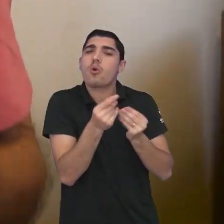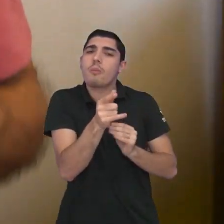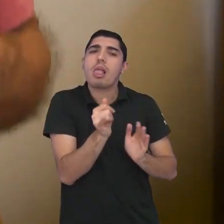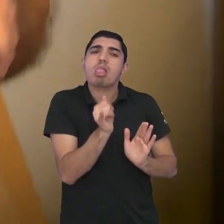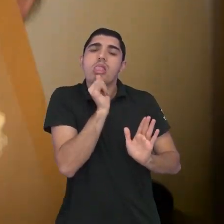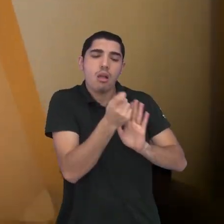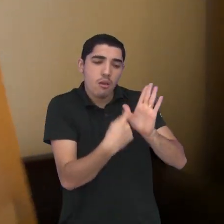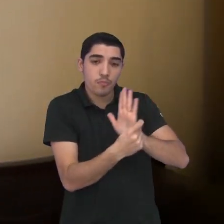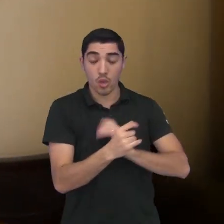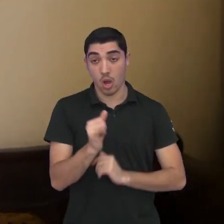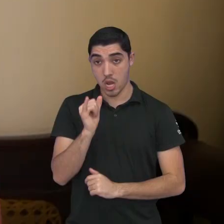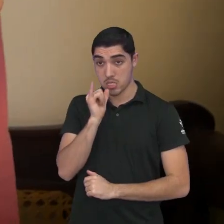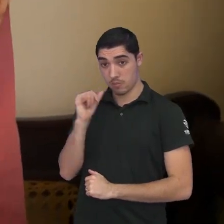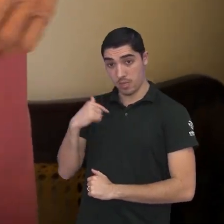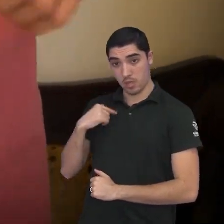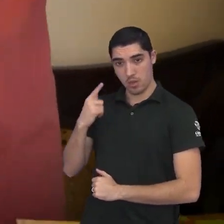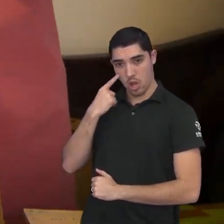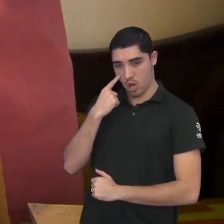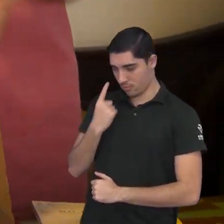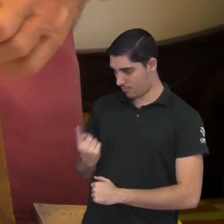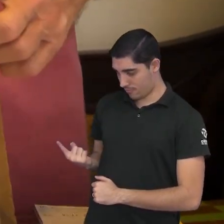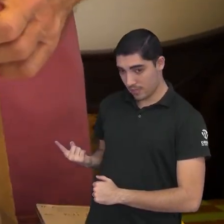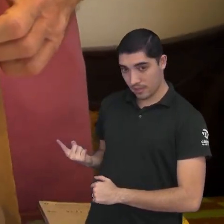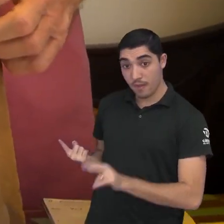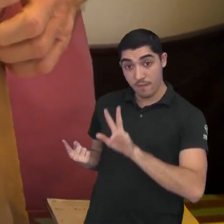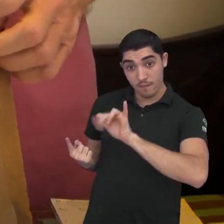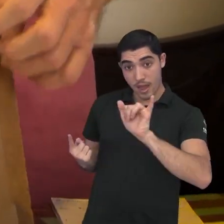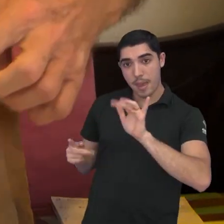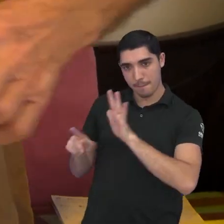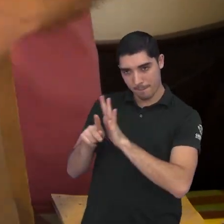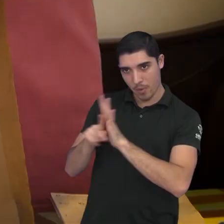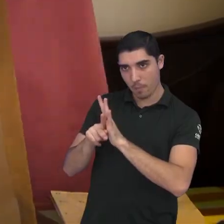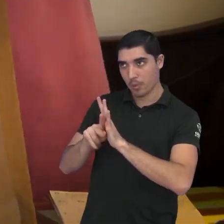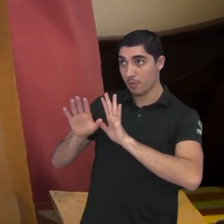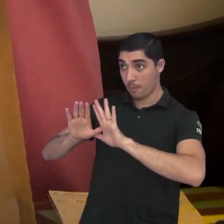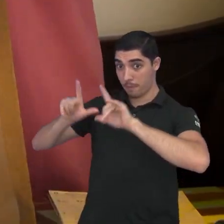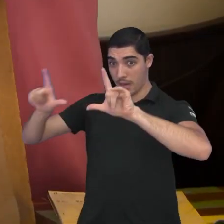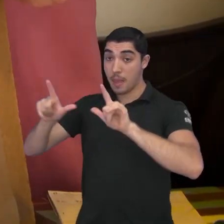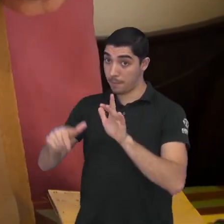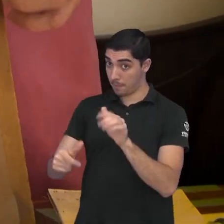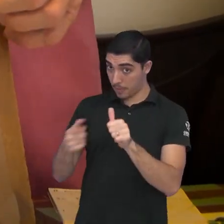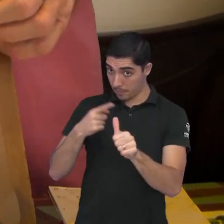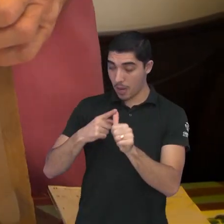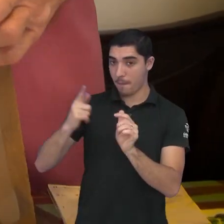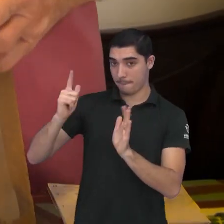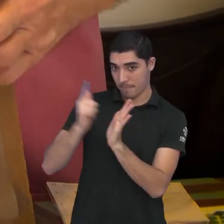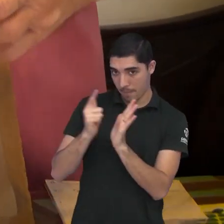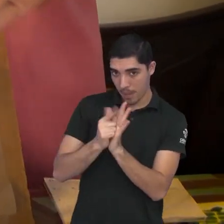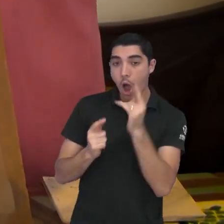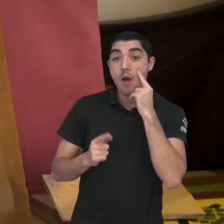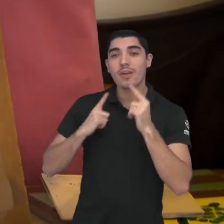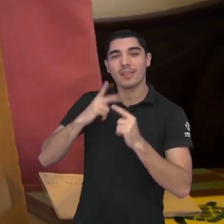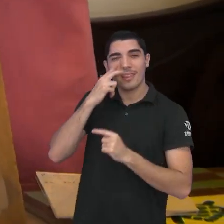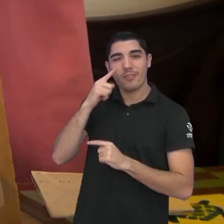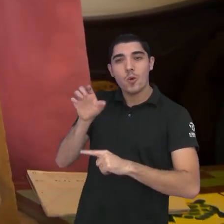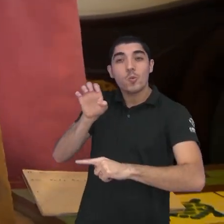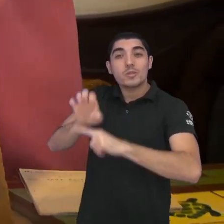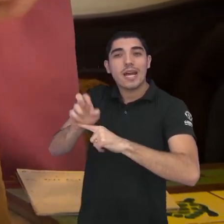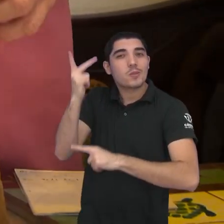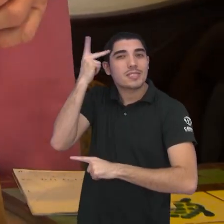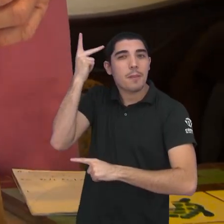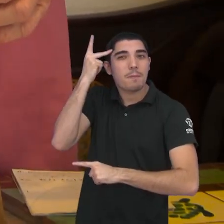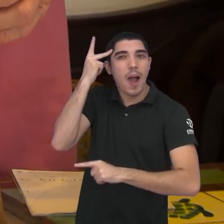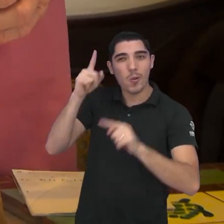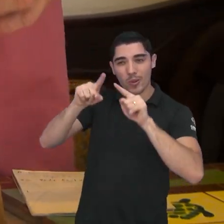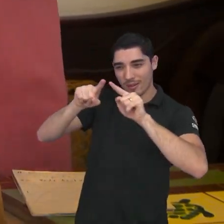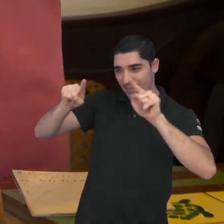imagem, essa aqui é um mosaico que vai para a parede, né? Ele é feito no papel, aqui já está o formato do estado de São Paulo, porque esse pássaro teria que caber aqui dentro do